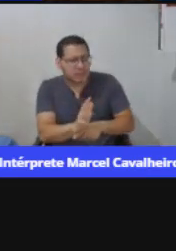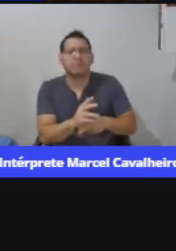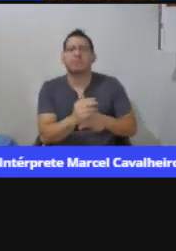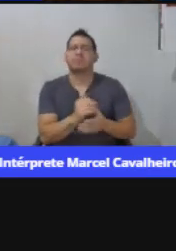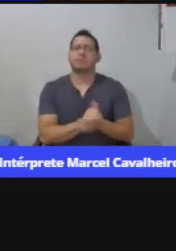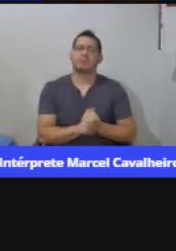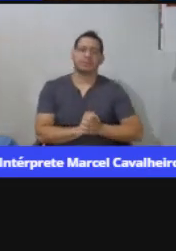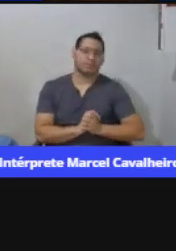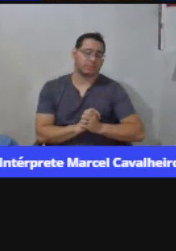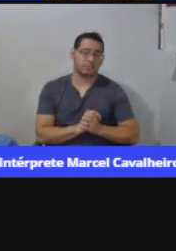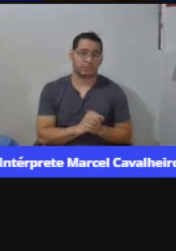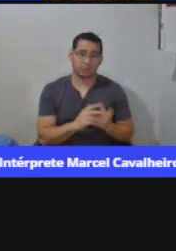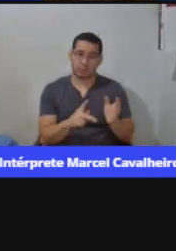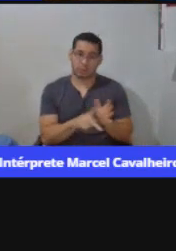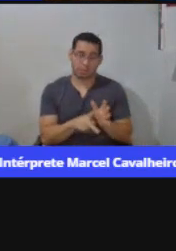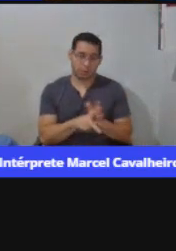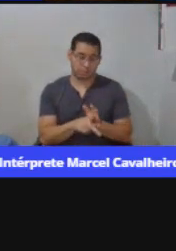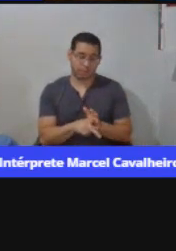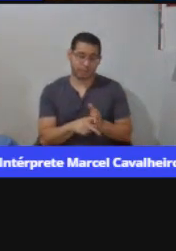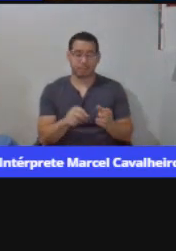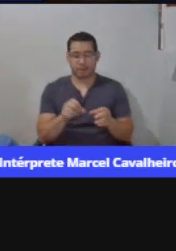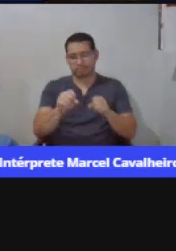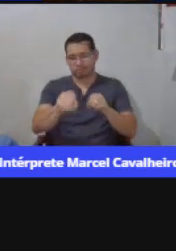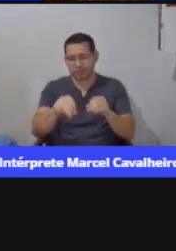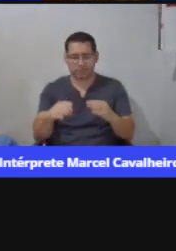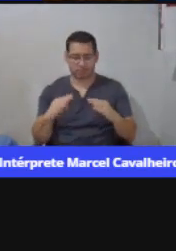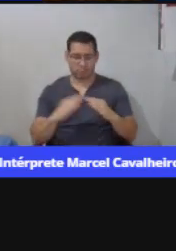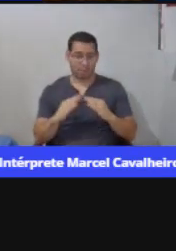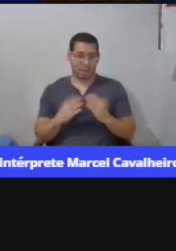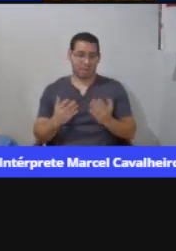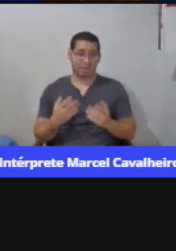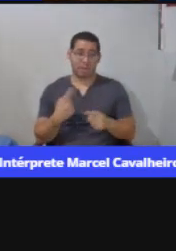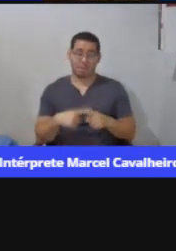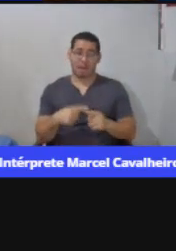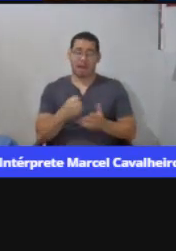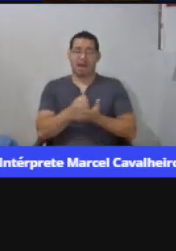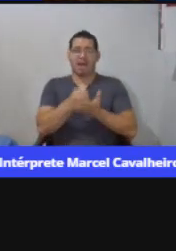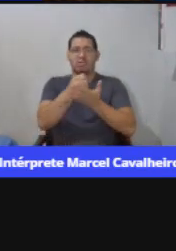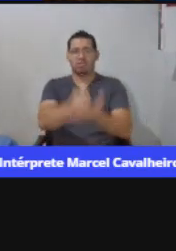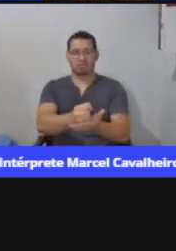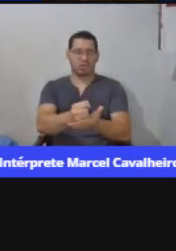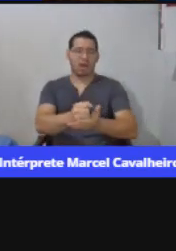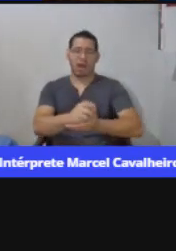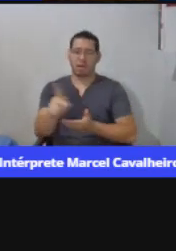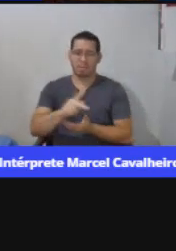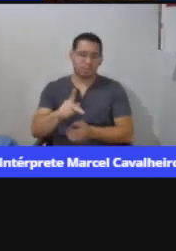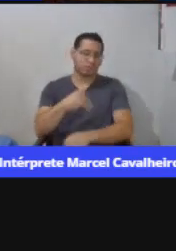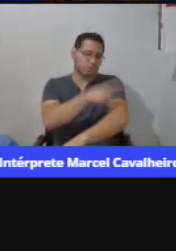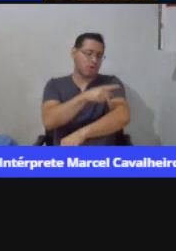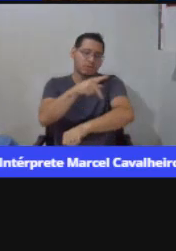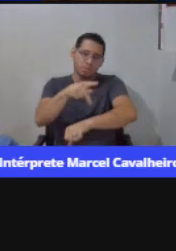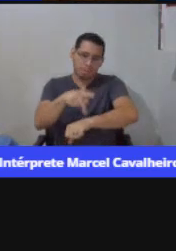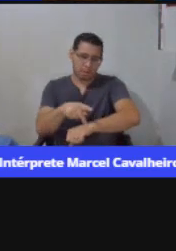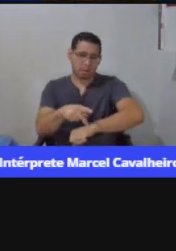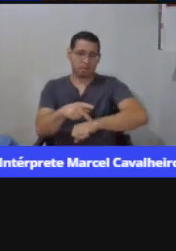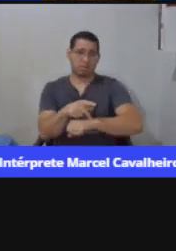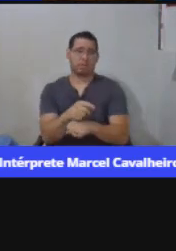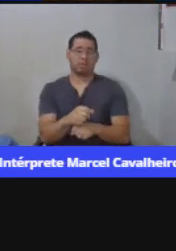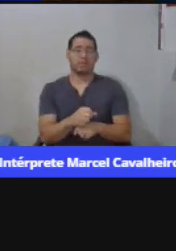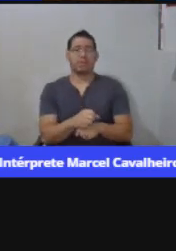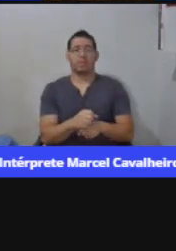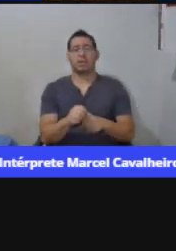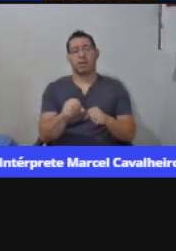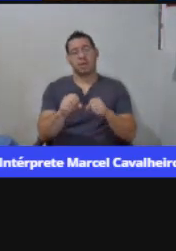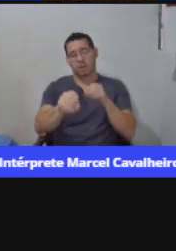vídeos, né, para o ensino remoto, inclusive, para poder auxiliar vocês, que são pedagogos, e ministram as aulas de ciências